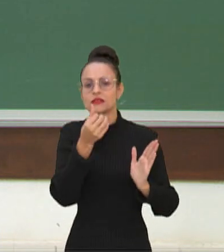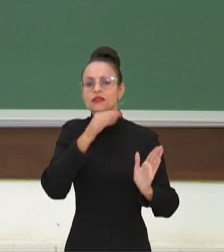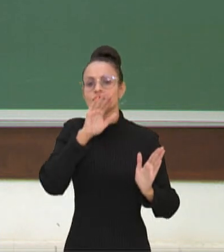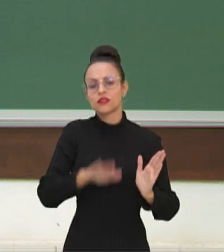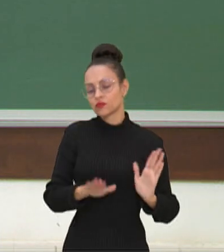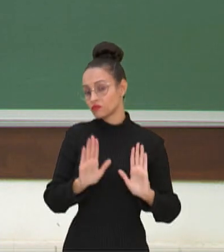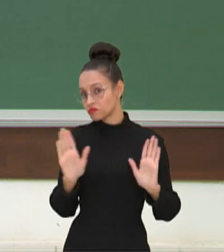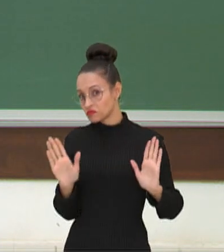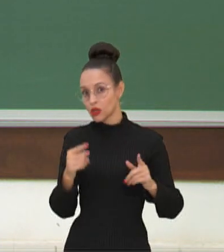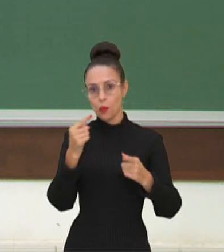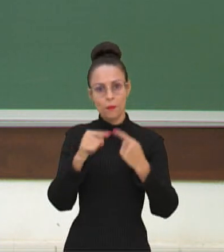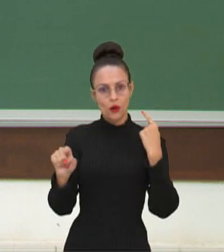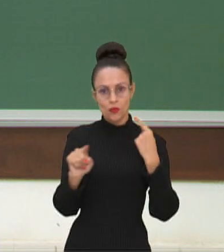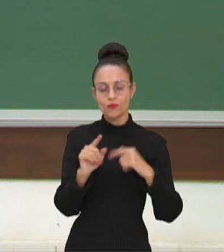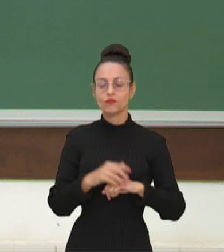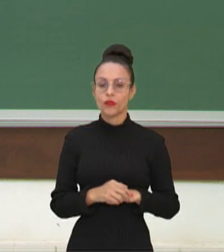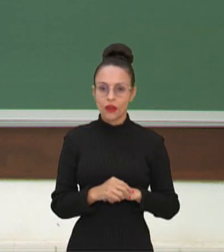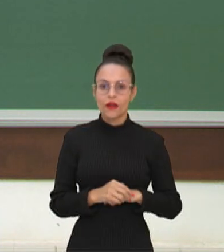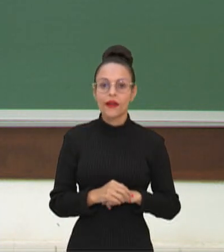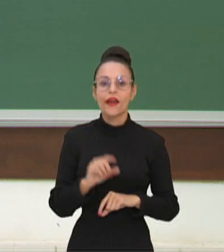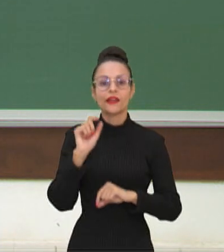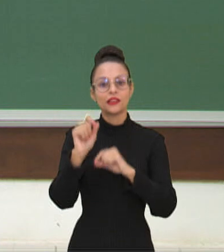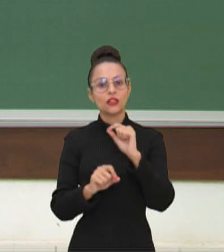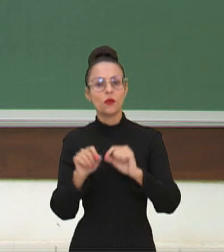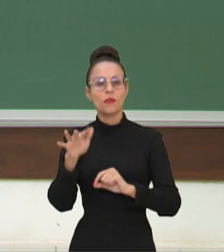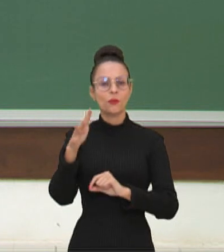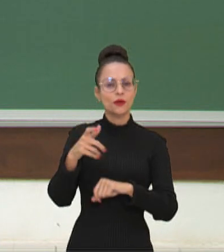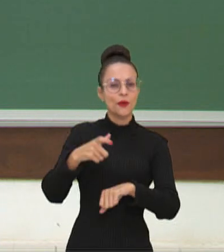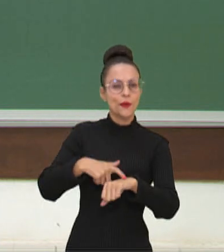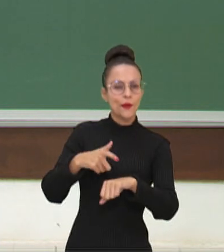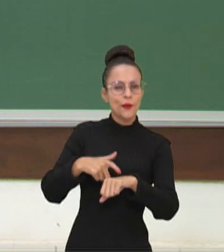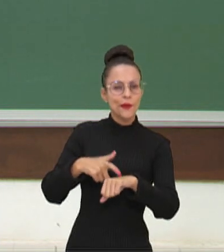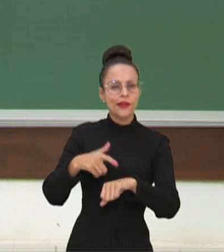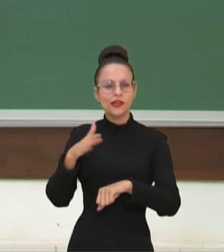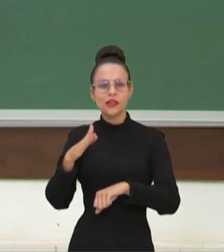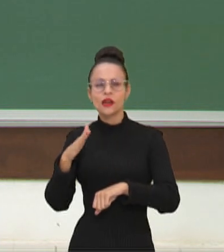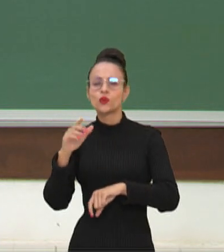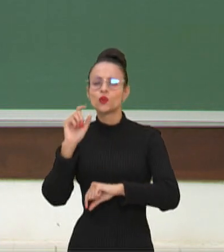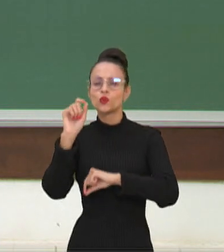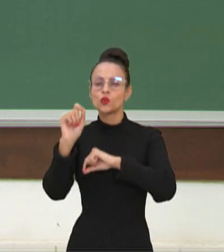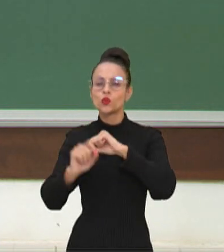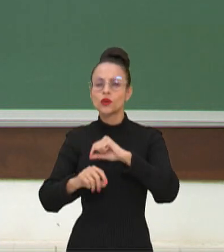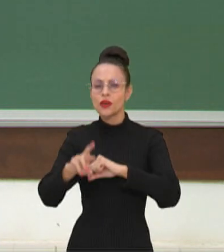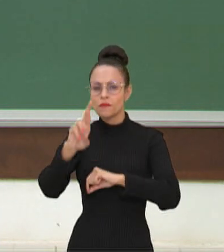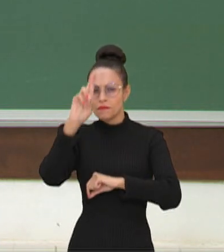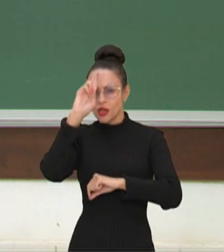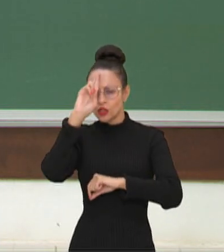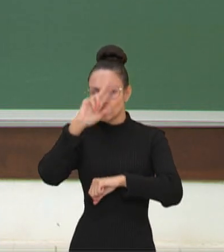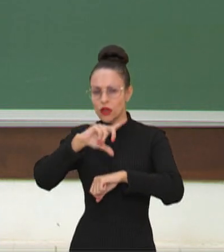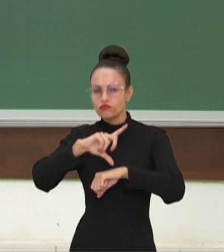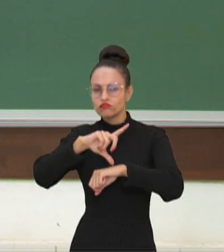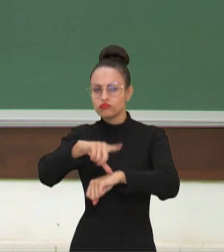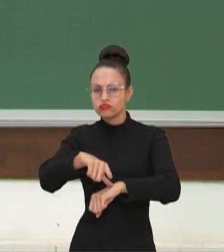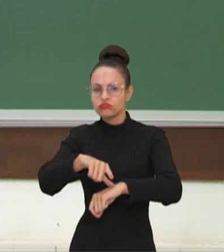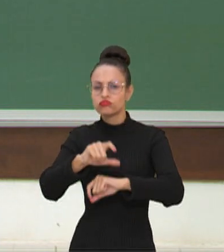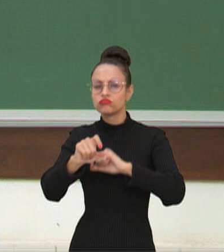Vamos lá então, pessoal. Então, a metáfora, como eu já tinha, né, dado spoiler aí para vocês, é